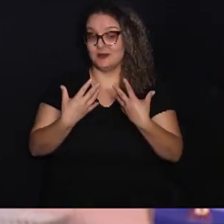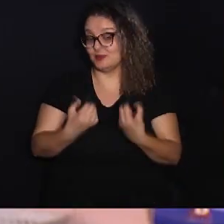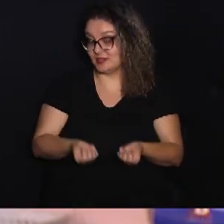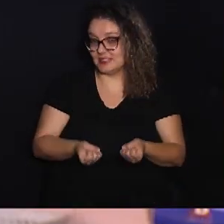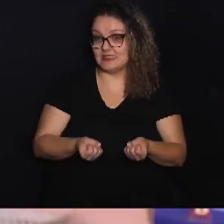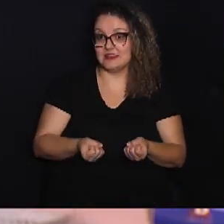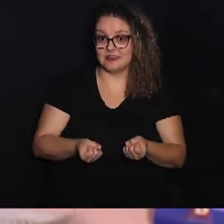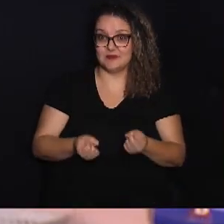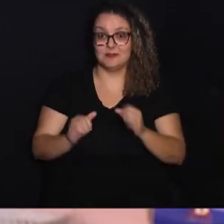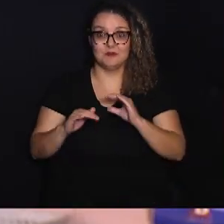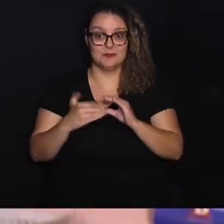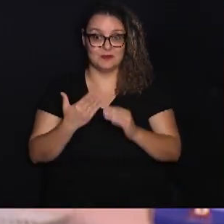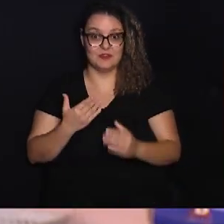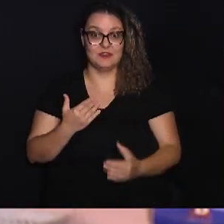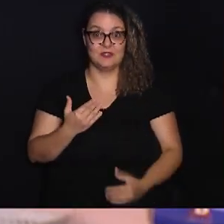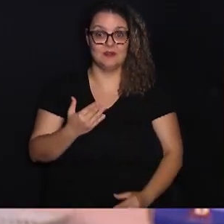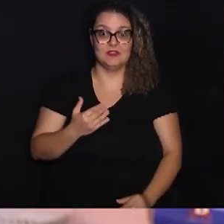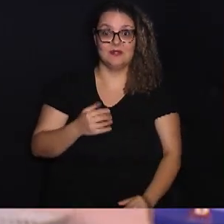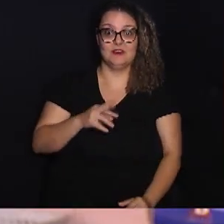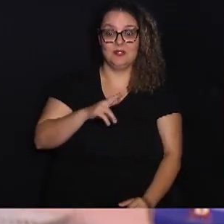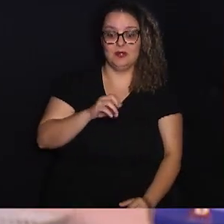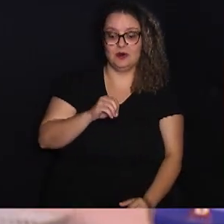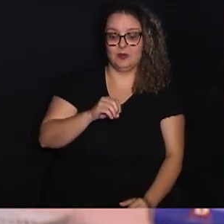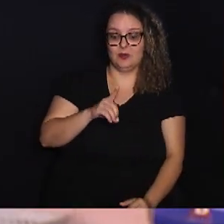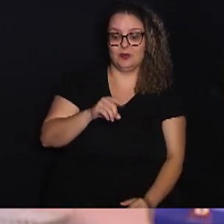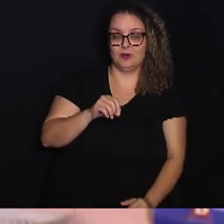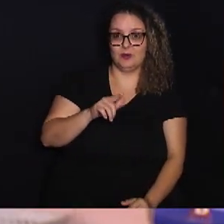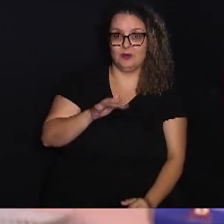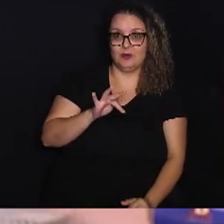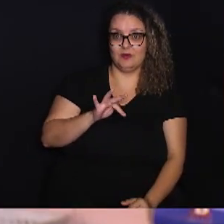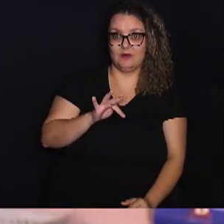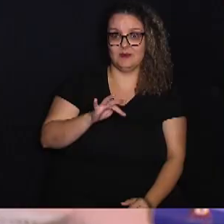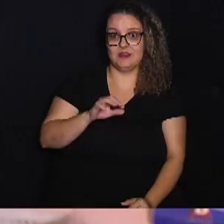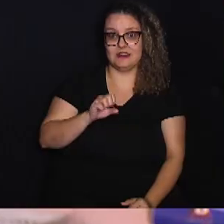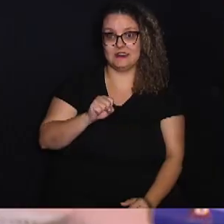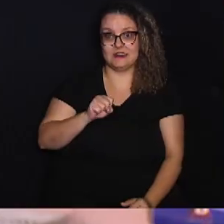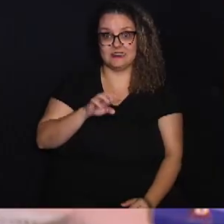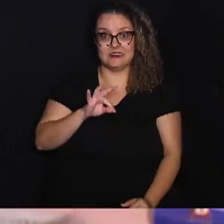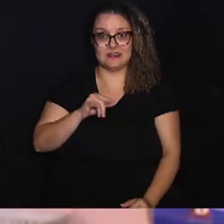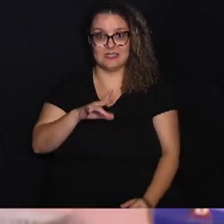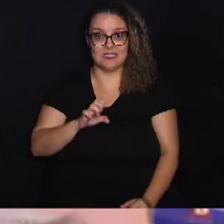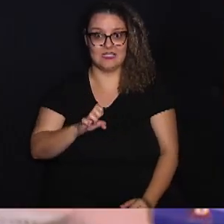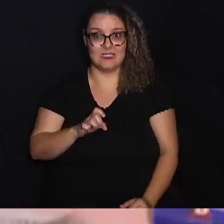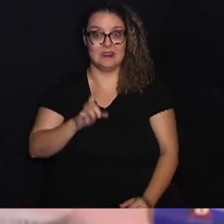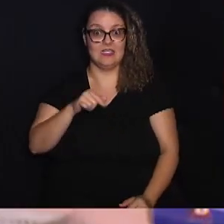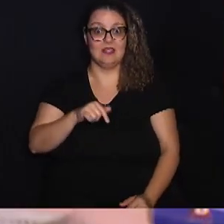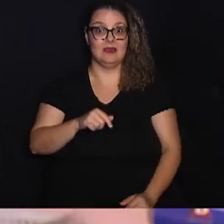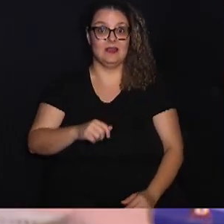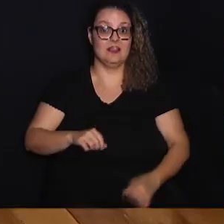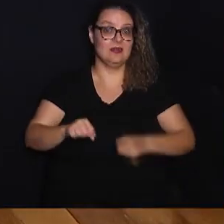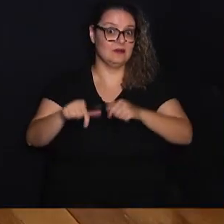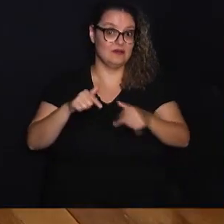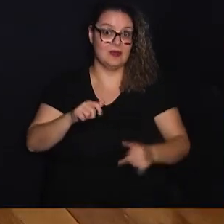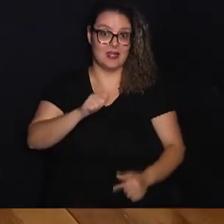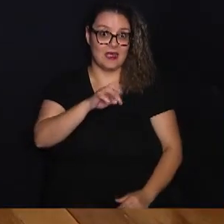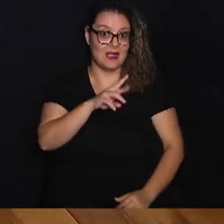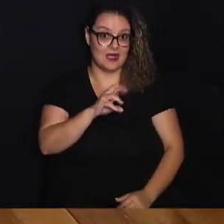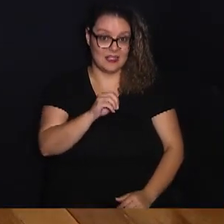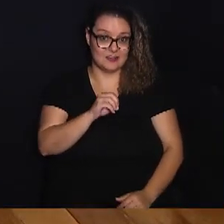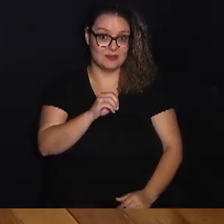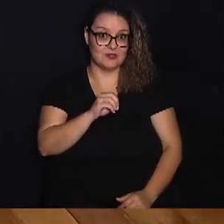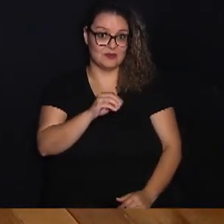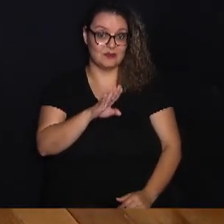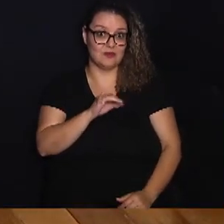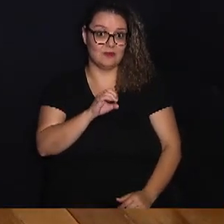uma mensagem que na Rudolf Steiner se formou uma menina que hoje ela é uma astrobióloga que ela está vendo biologia